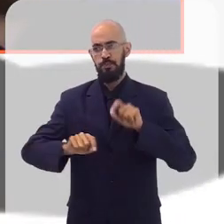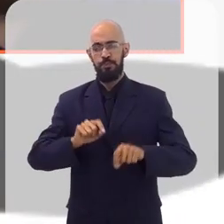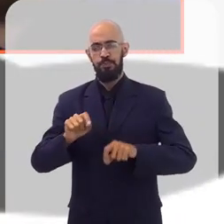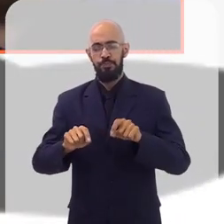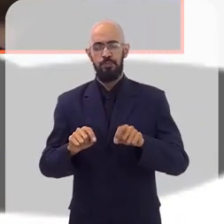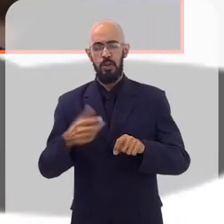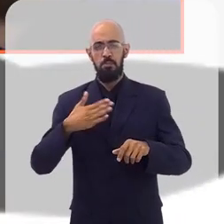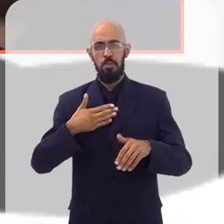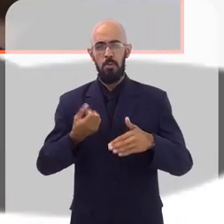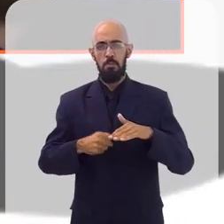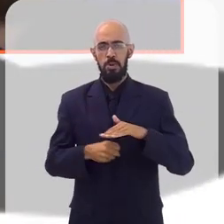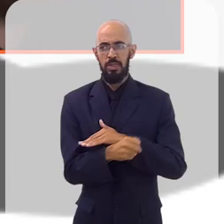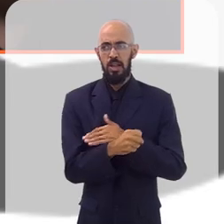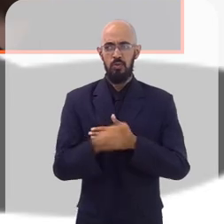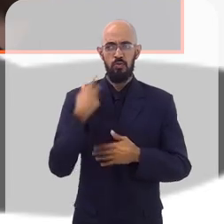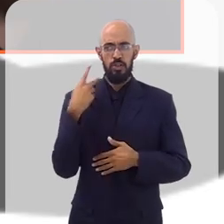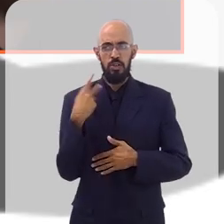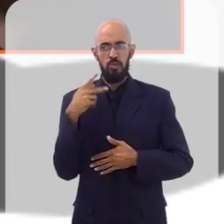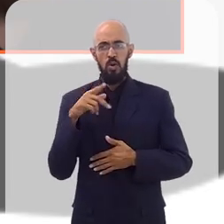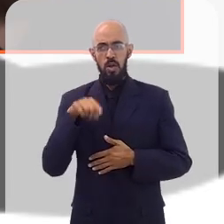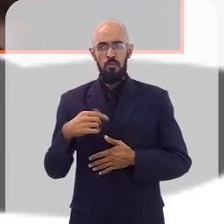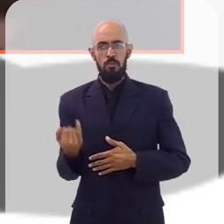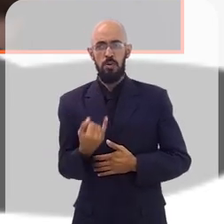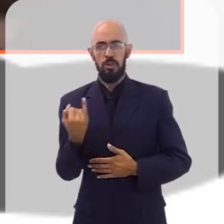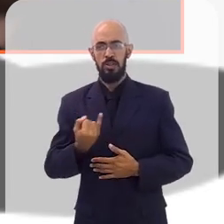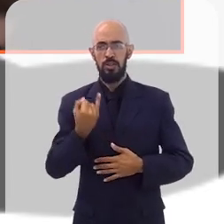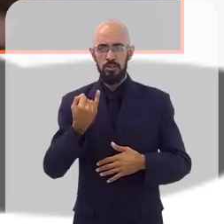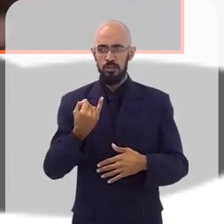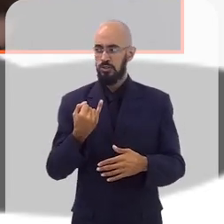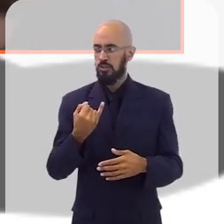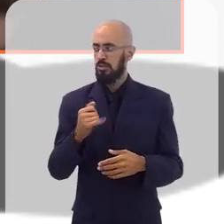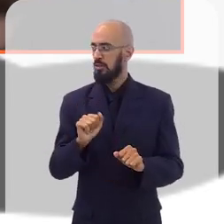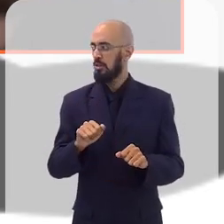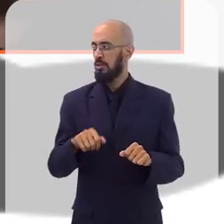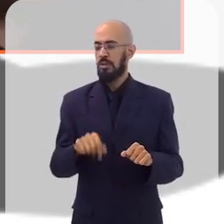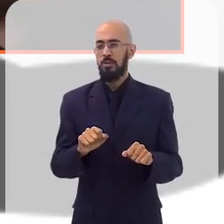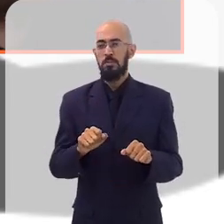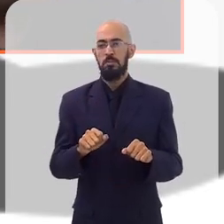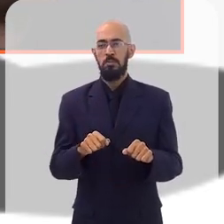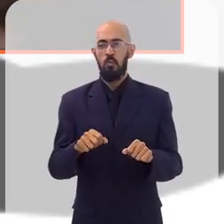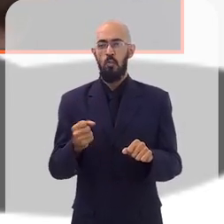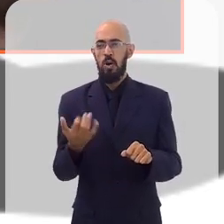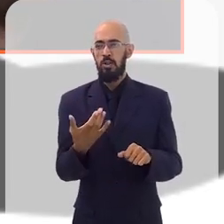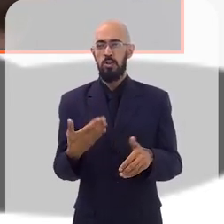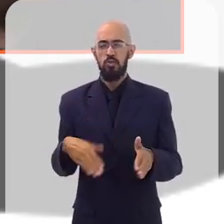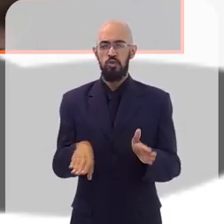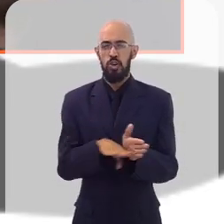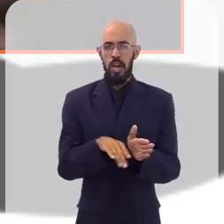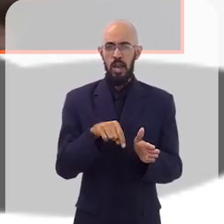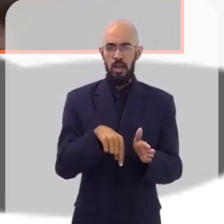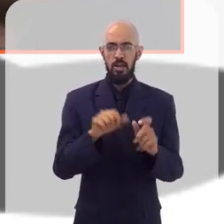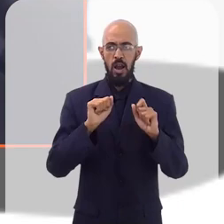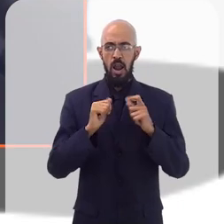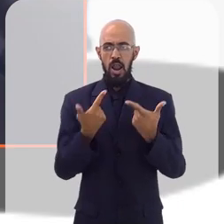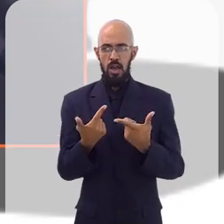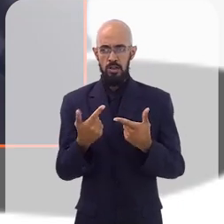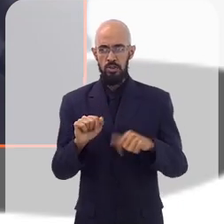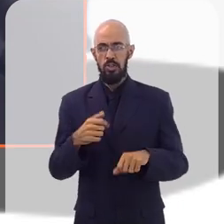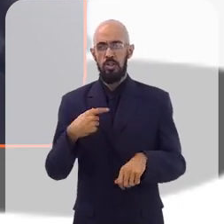São Sem dúvida o meu mandato de vereador foi muito importante é